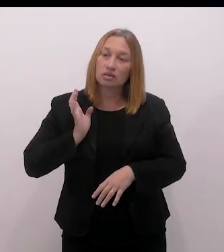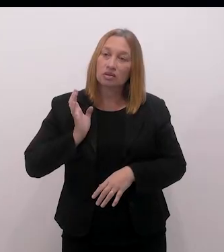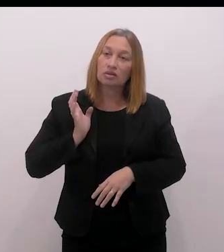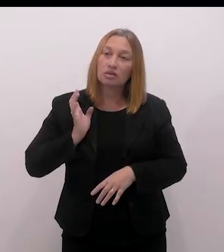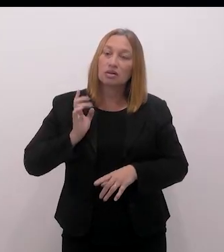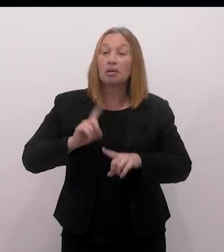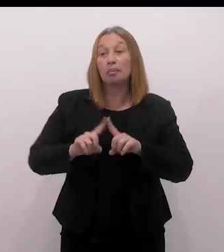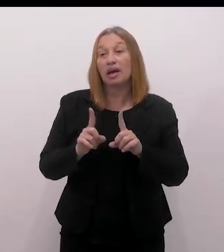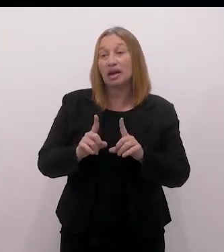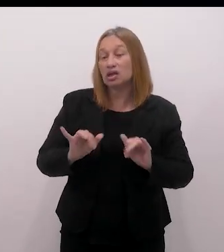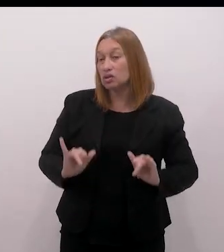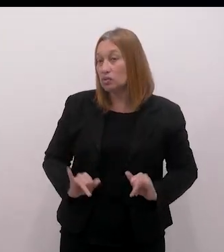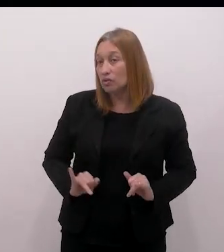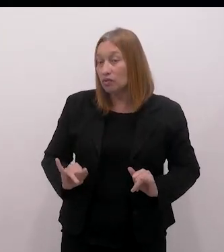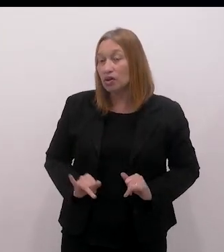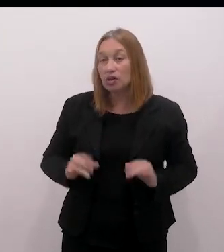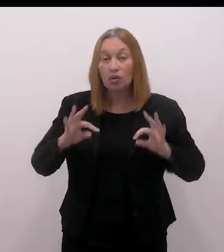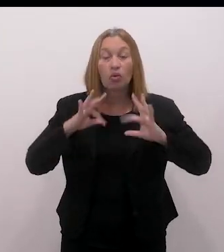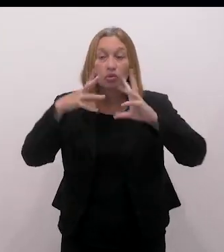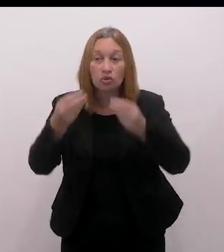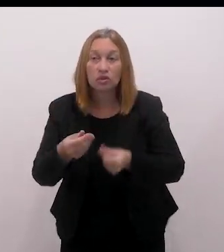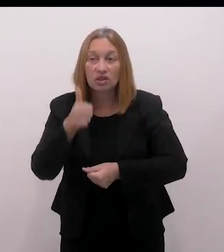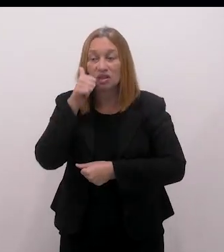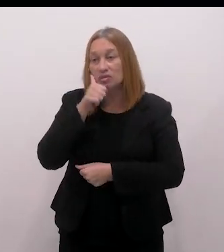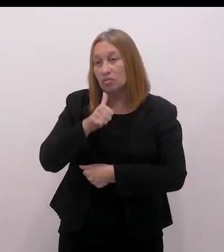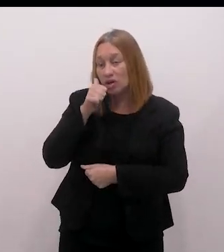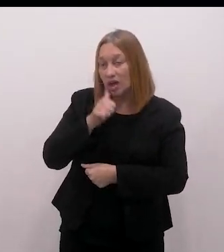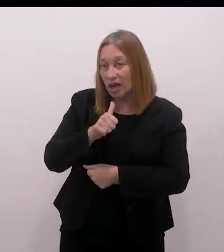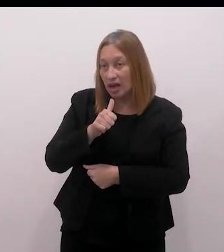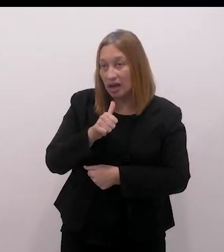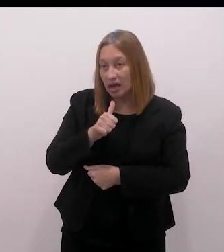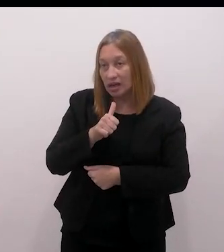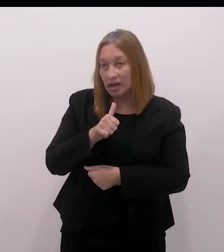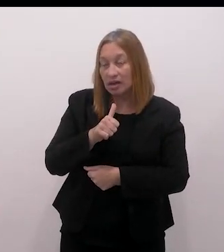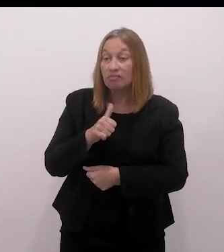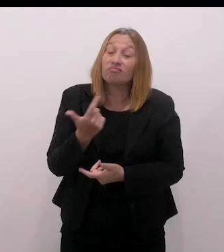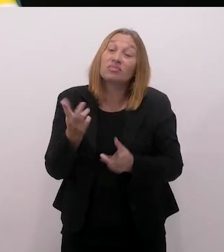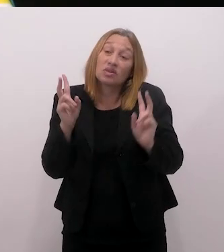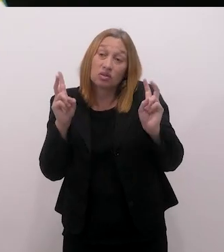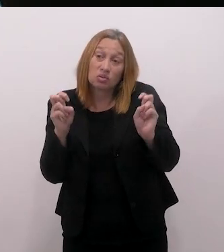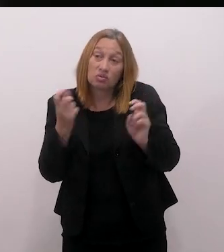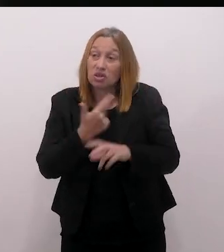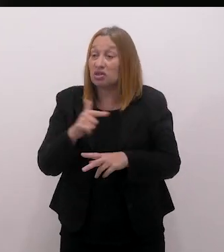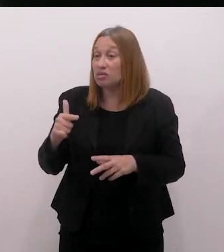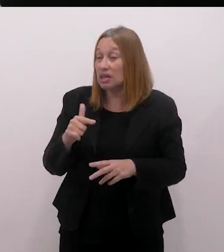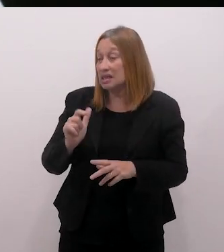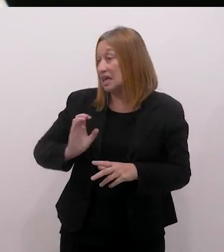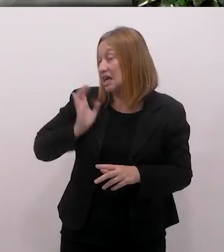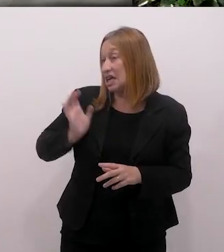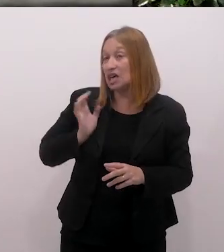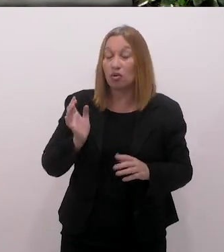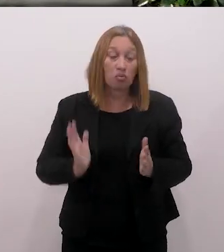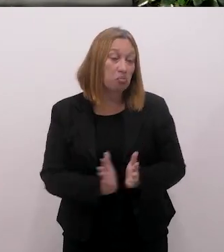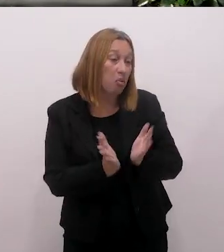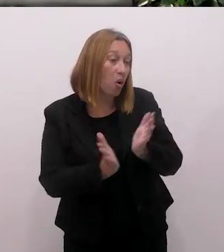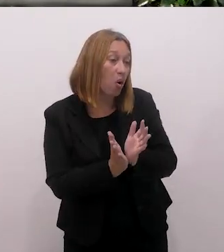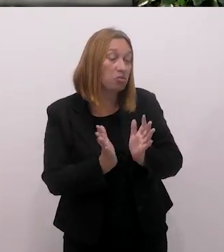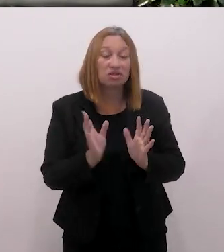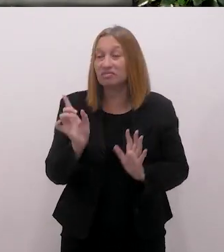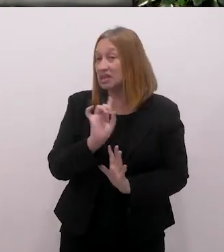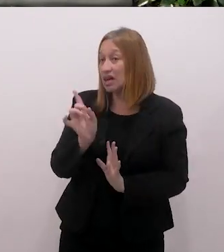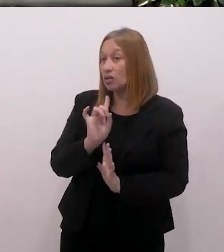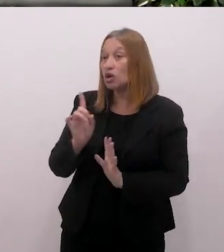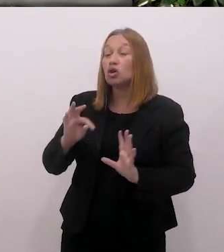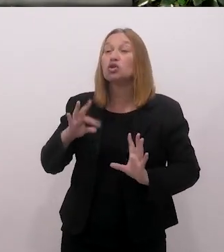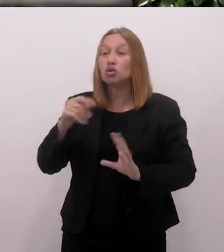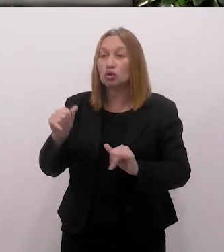classe social mais privilegiada, porém massacrada, como todas, né, pelo patriarcado. E ela essa é uma situação que não tem